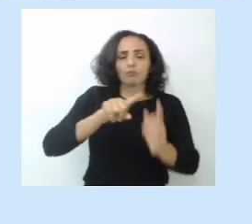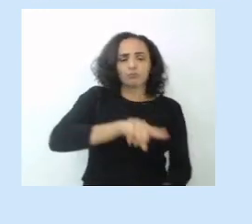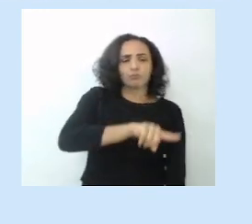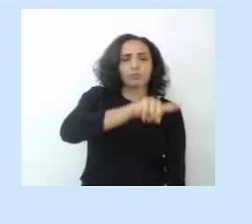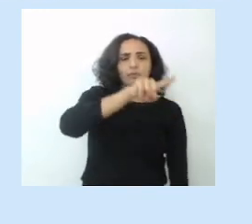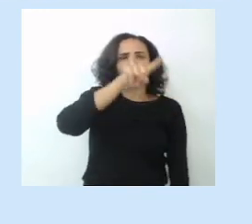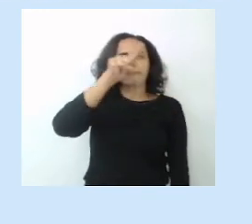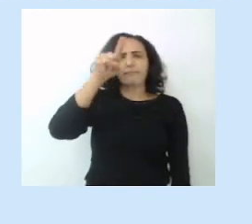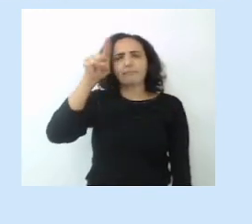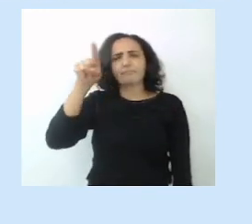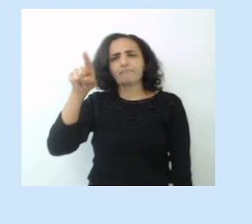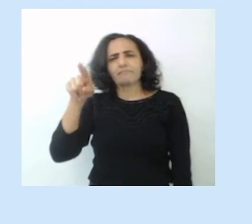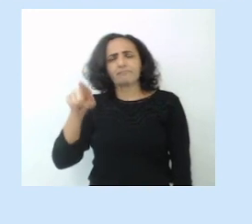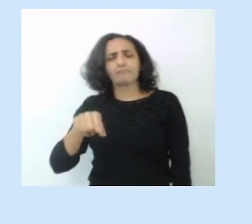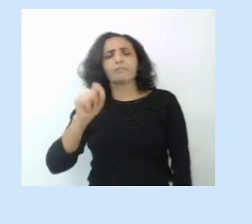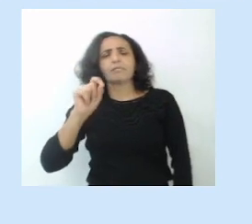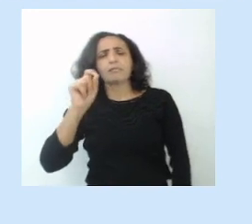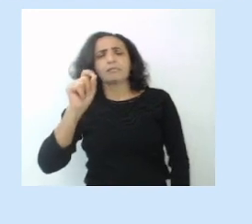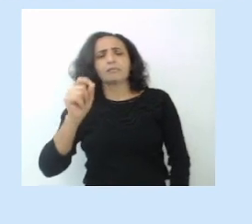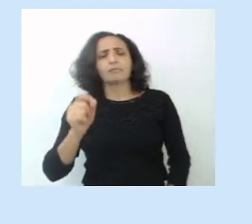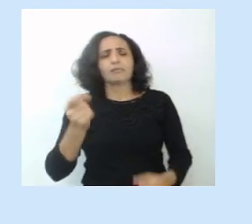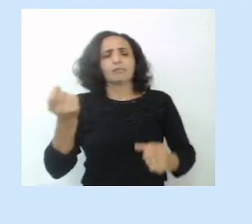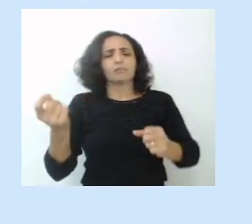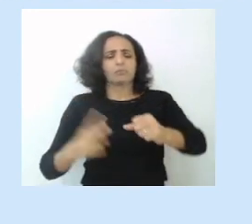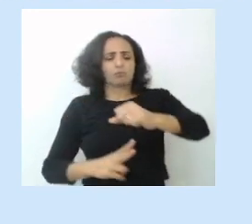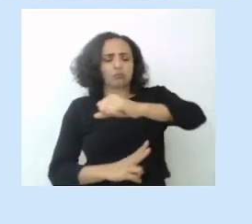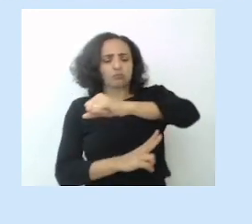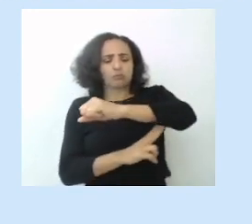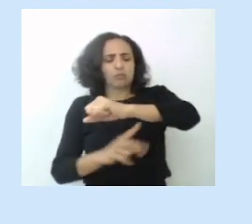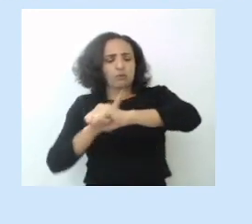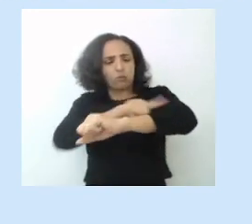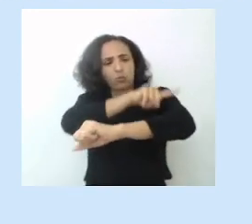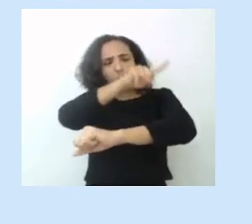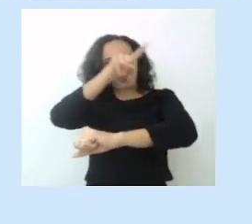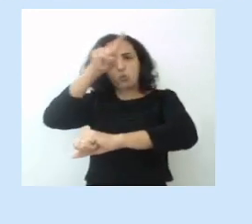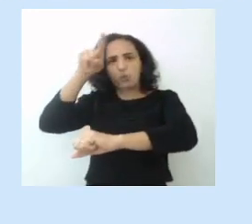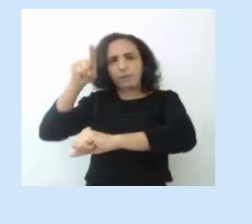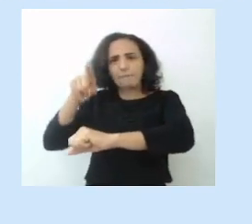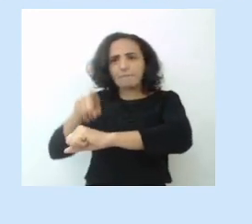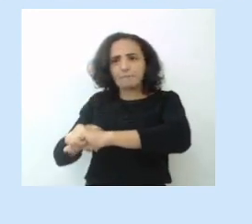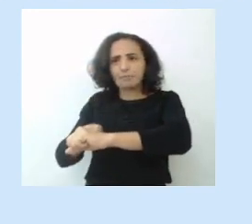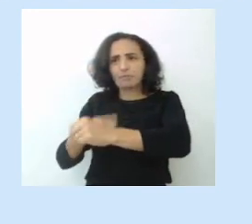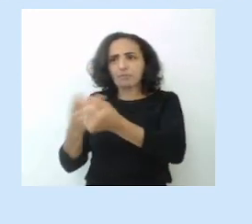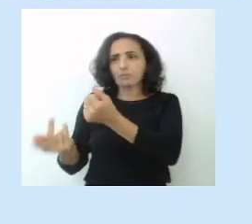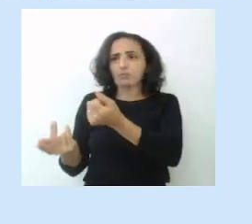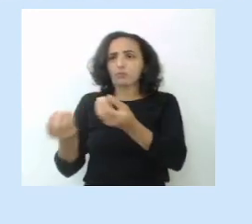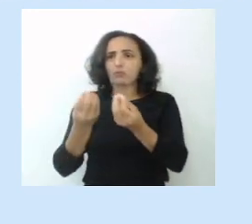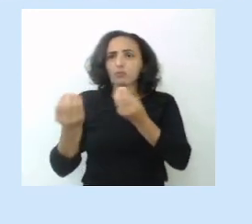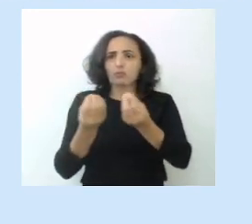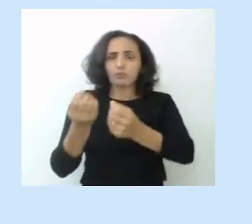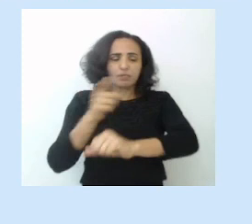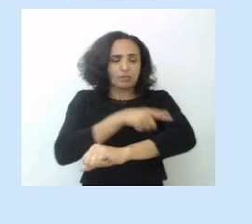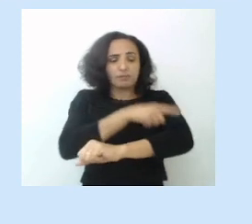arcos, eles estão servindo de sustentação para a ponte. E a parábola ali na forma de antena, para